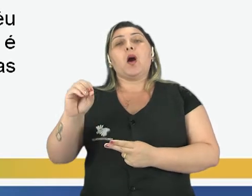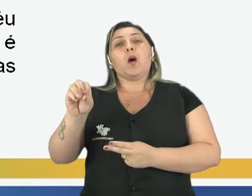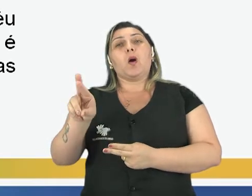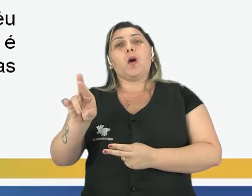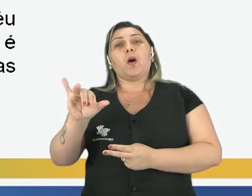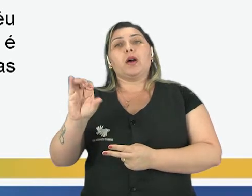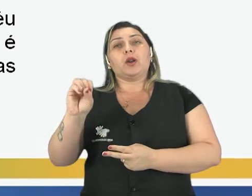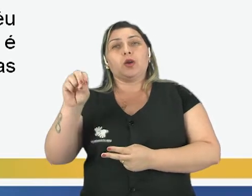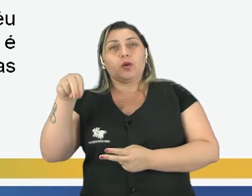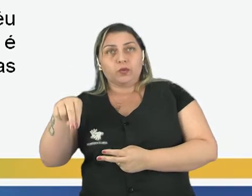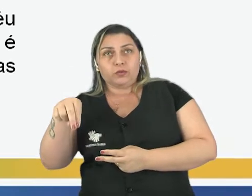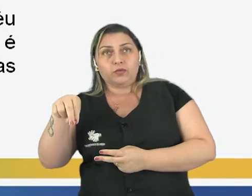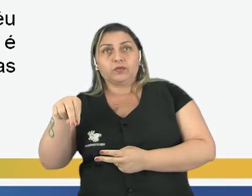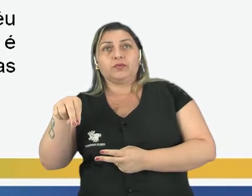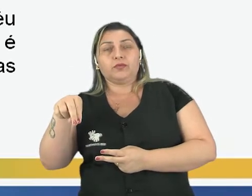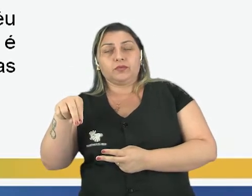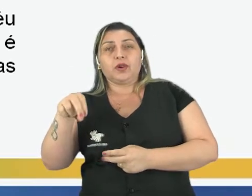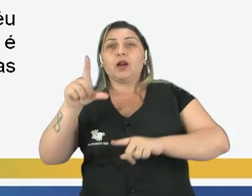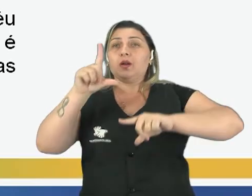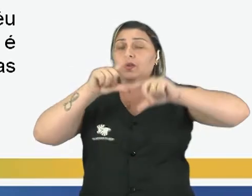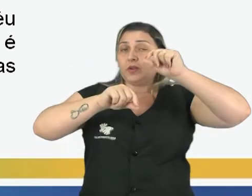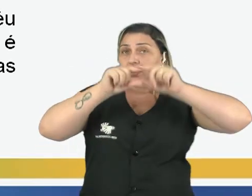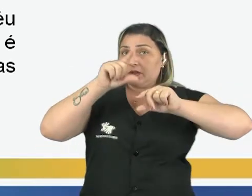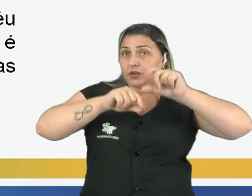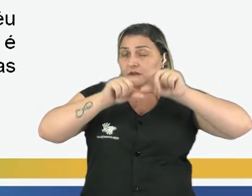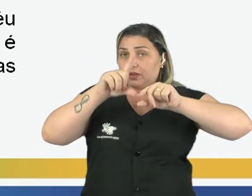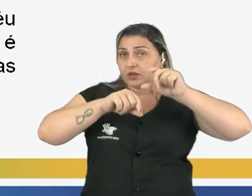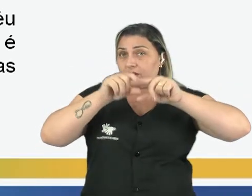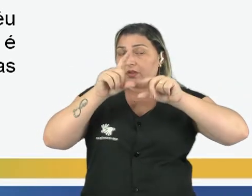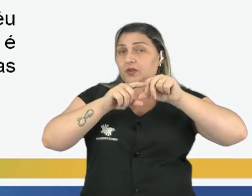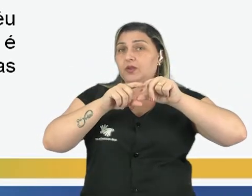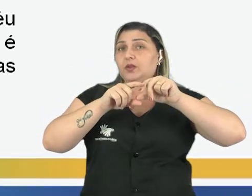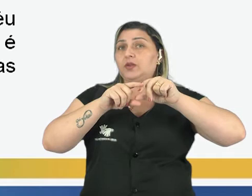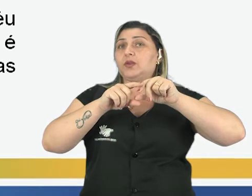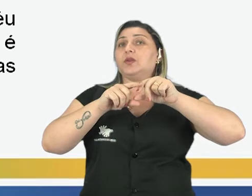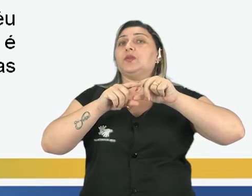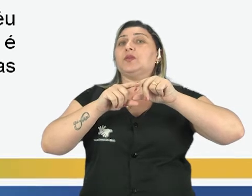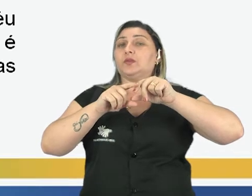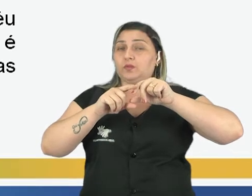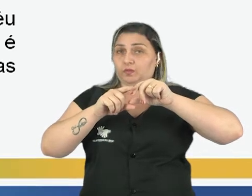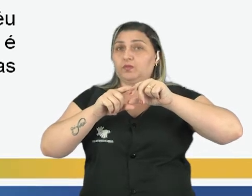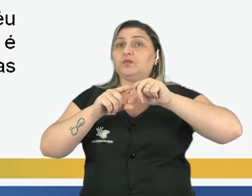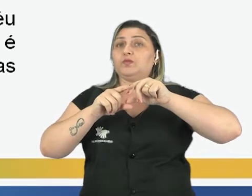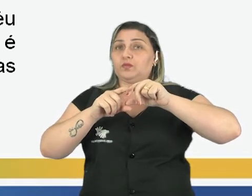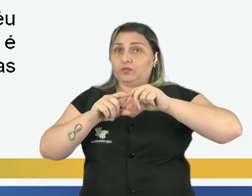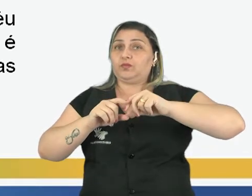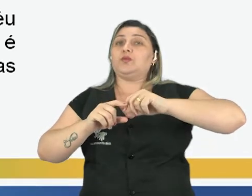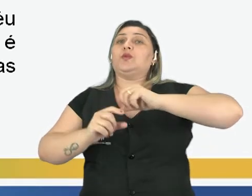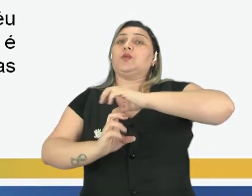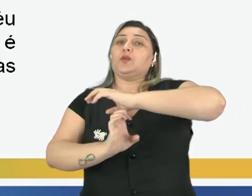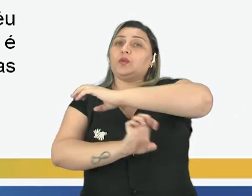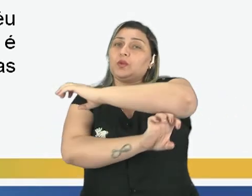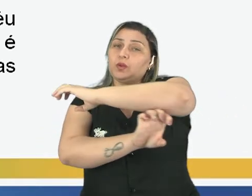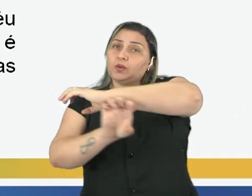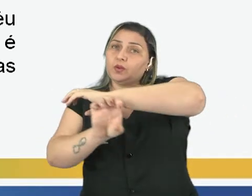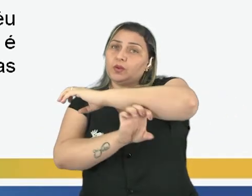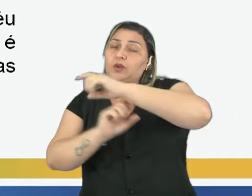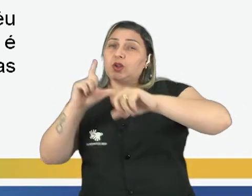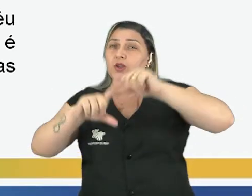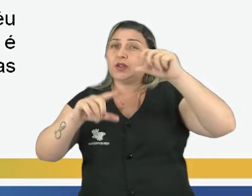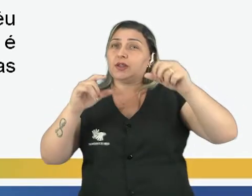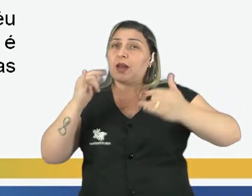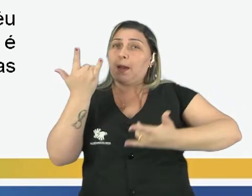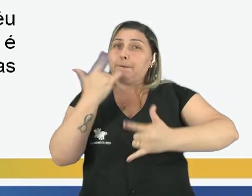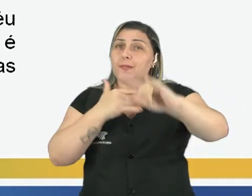a constelação de Órion, que é a constelação que fica no equador celeste e é formada por estrelas muito